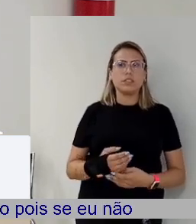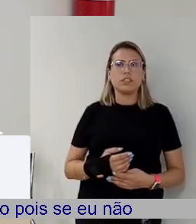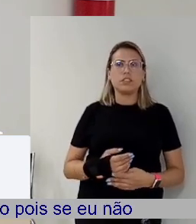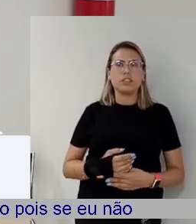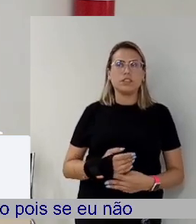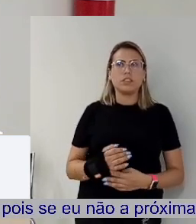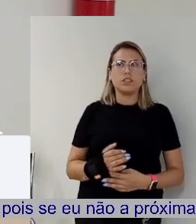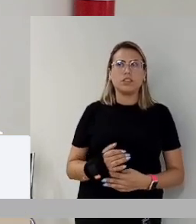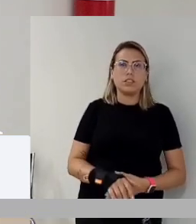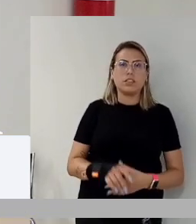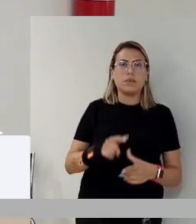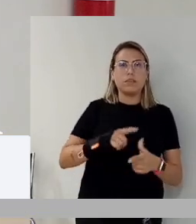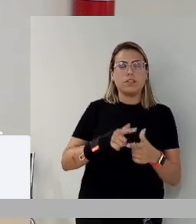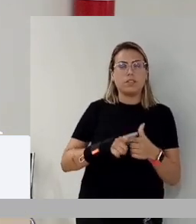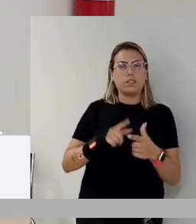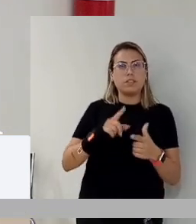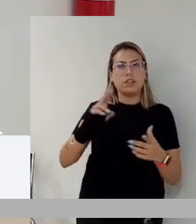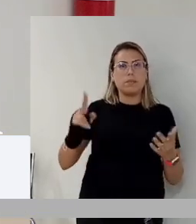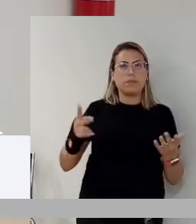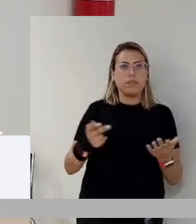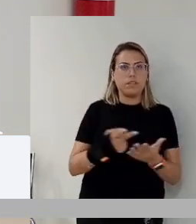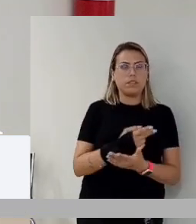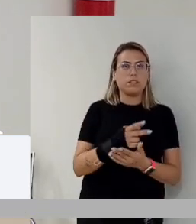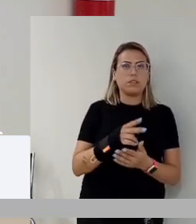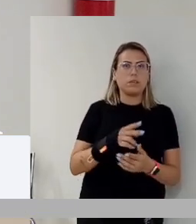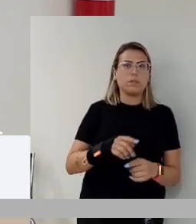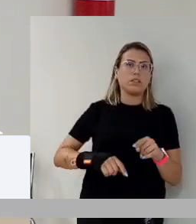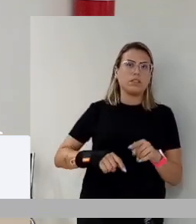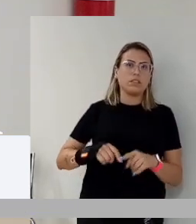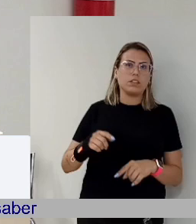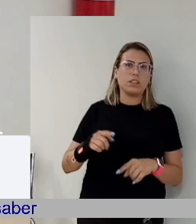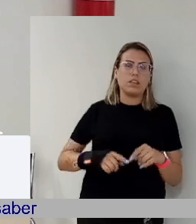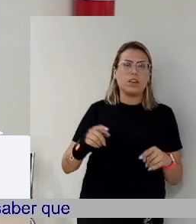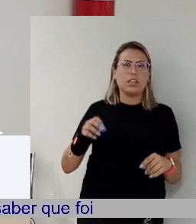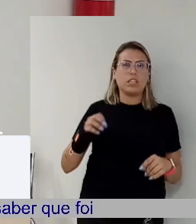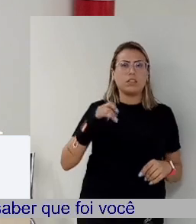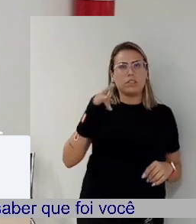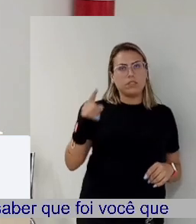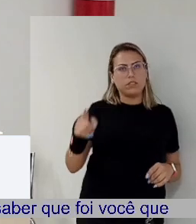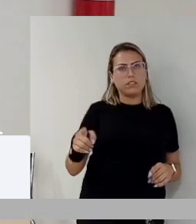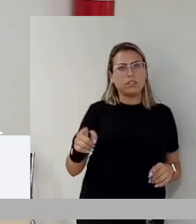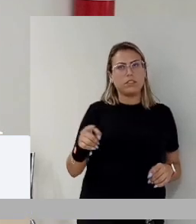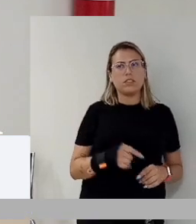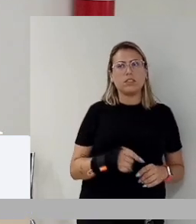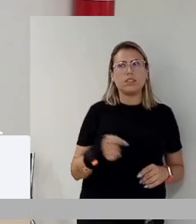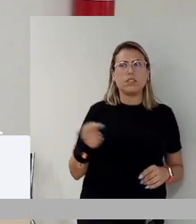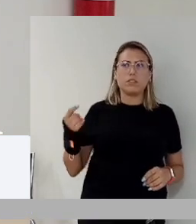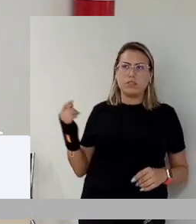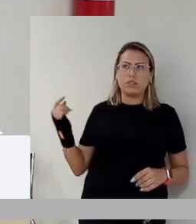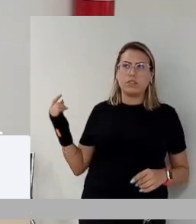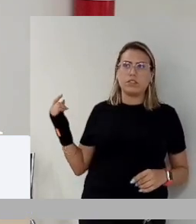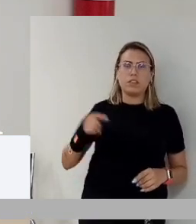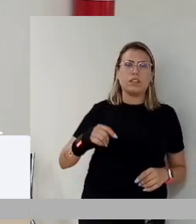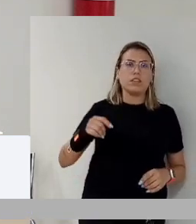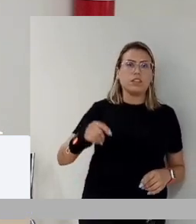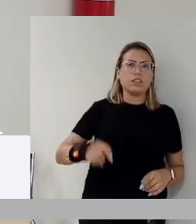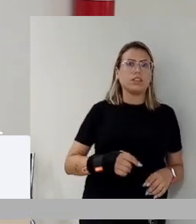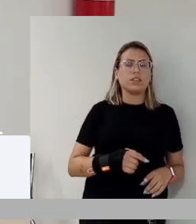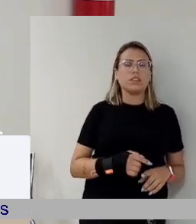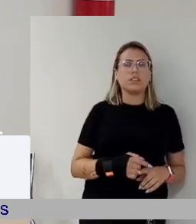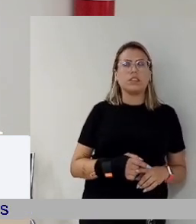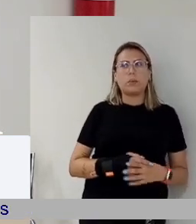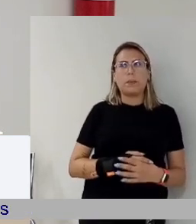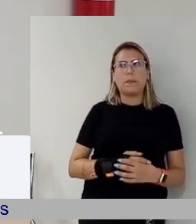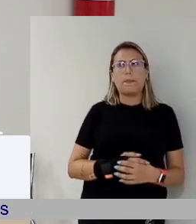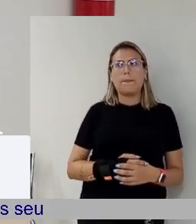próxima vez que aparecer o material lá eu vou saber que foi você que veio botar aqui e agora são denúncias eh